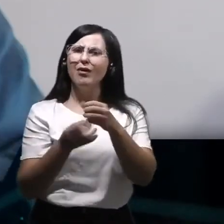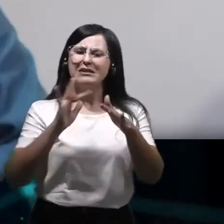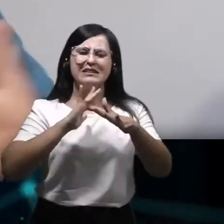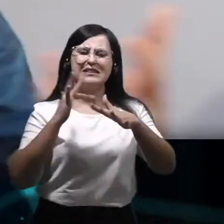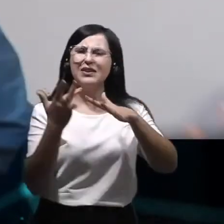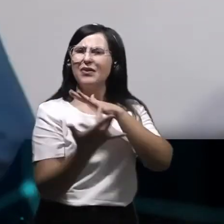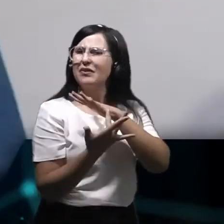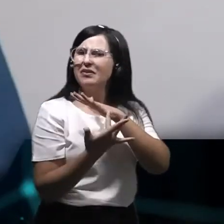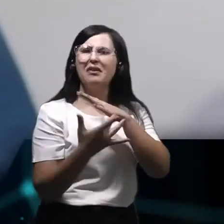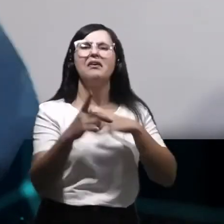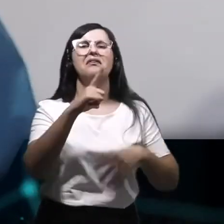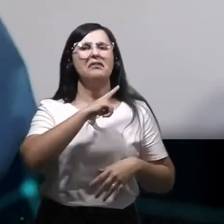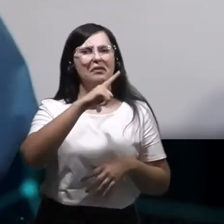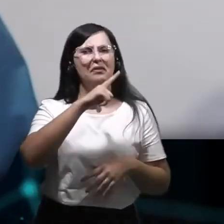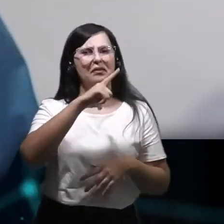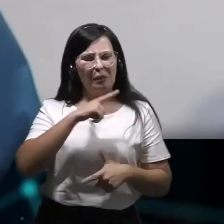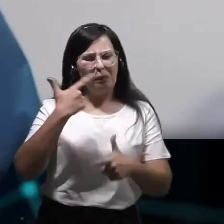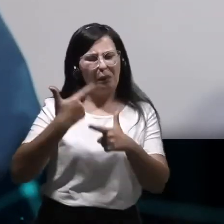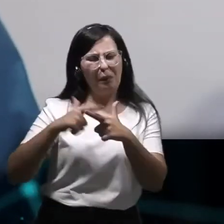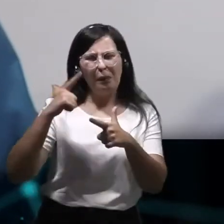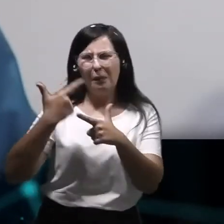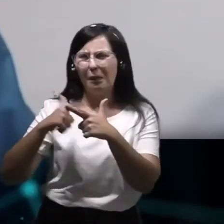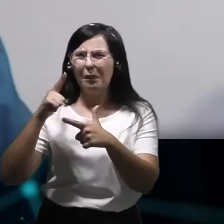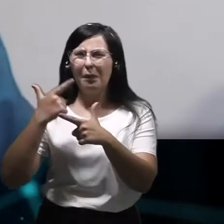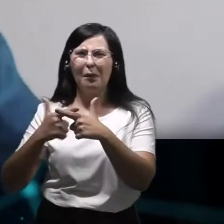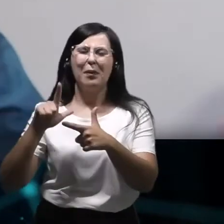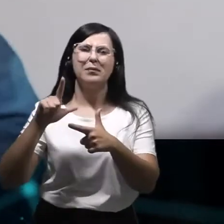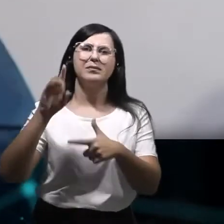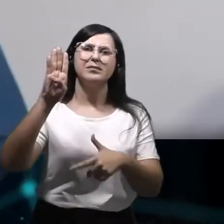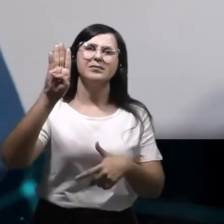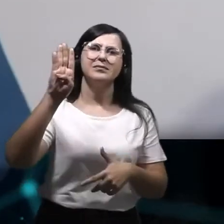está aí em matéria, a nossa